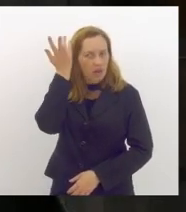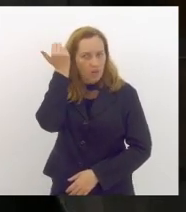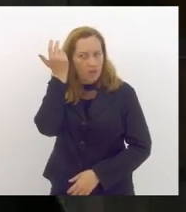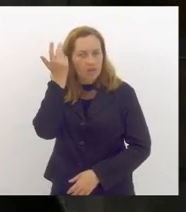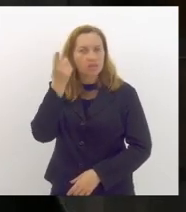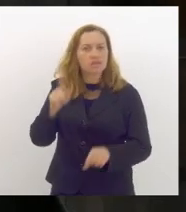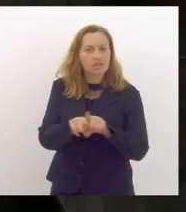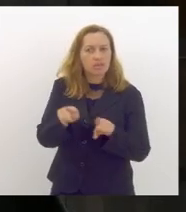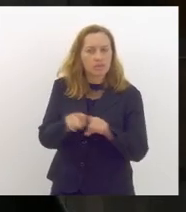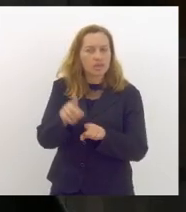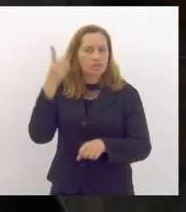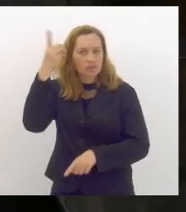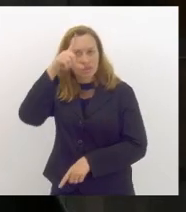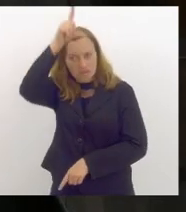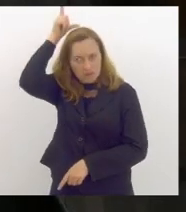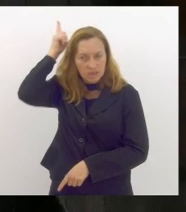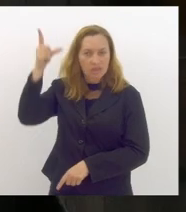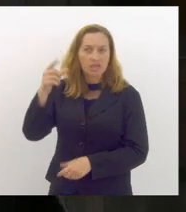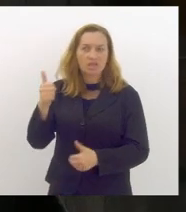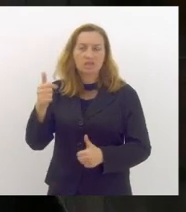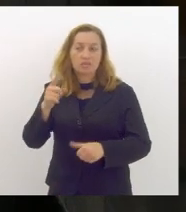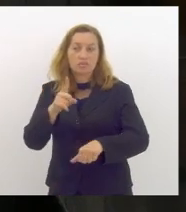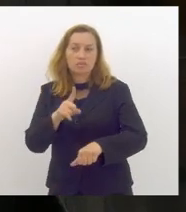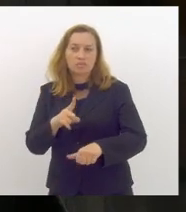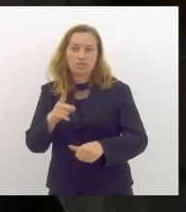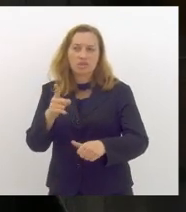esta posse tão concorrida e